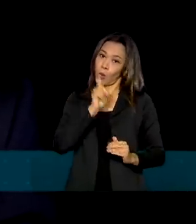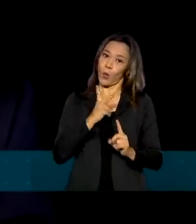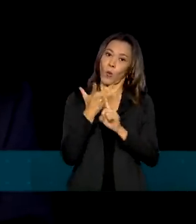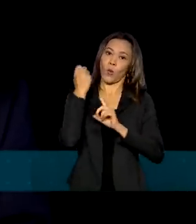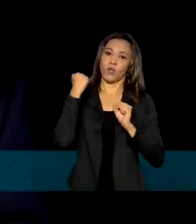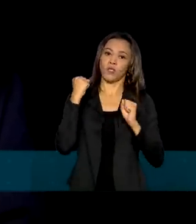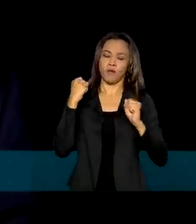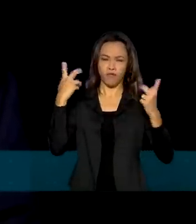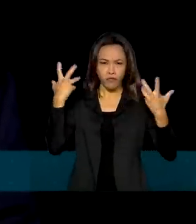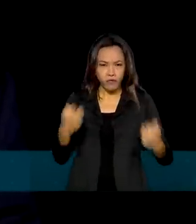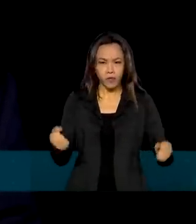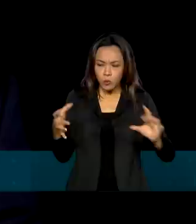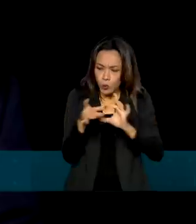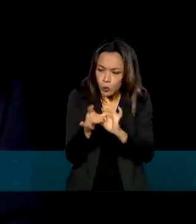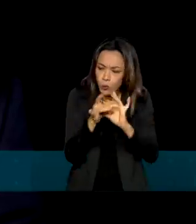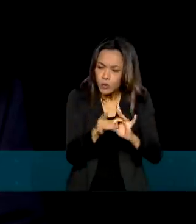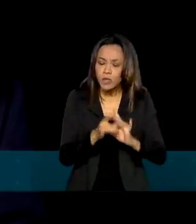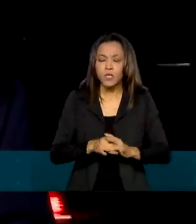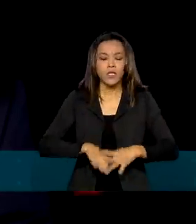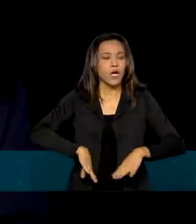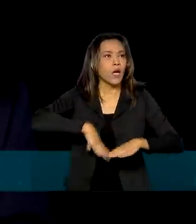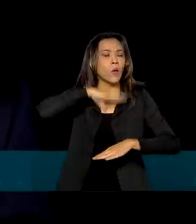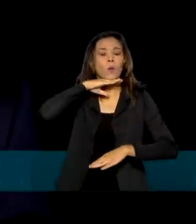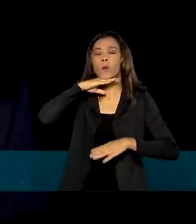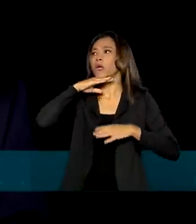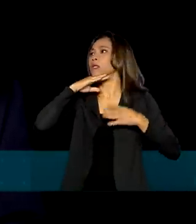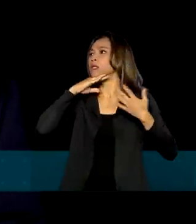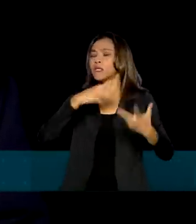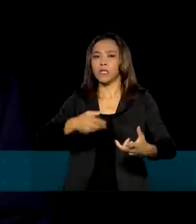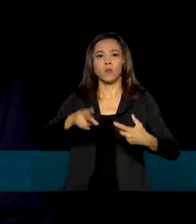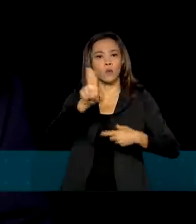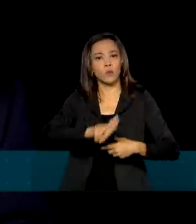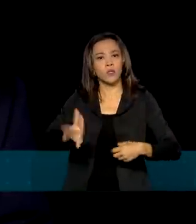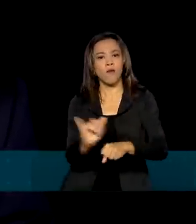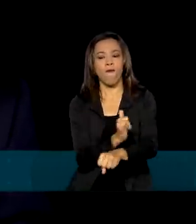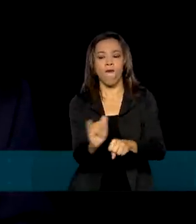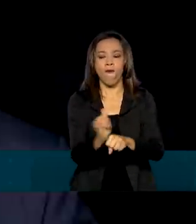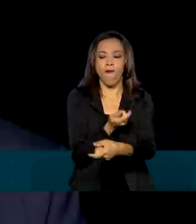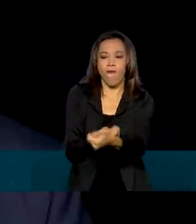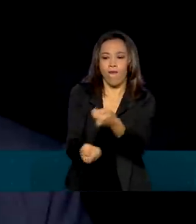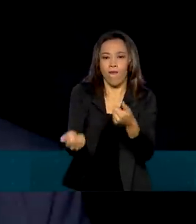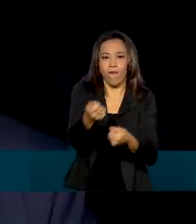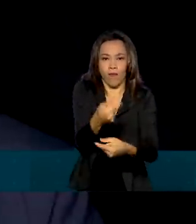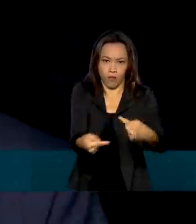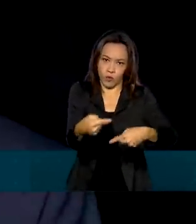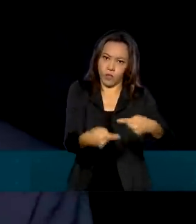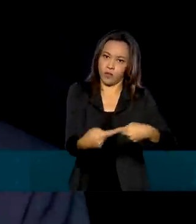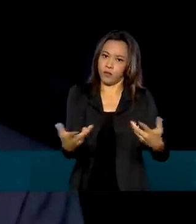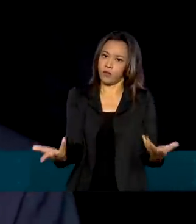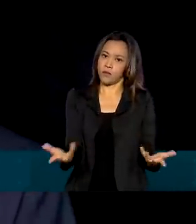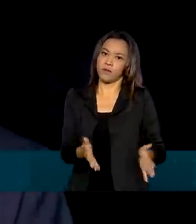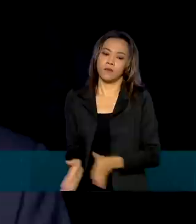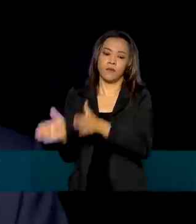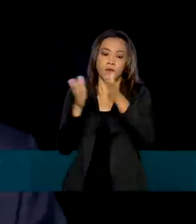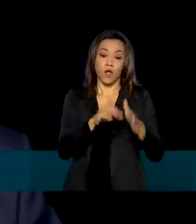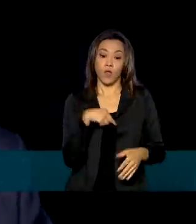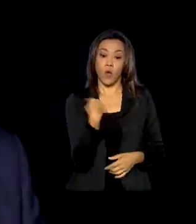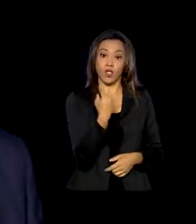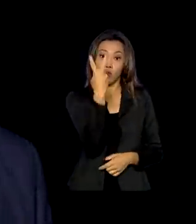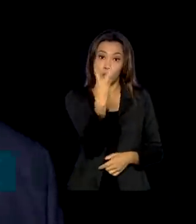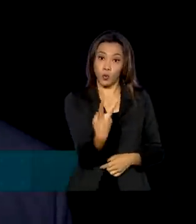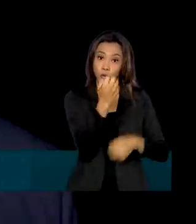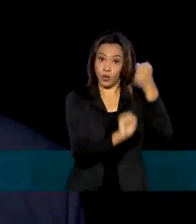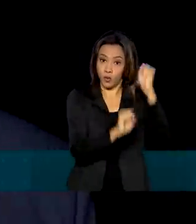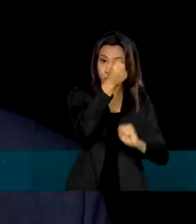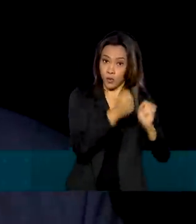precisamos agora de União ninguém aguenta mais essa politização essa essa briga dois temos duas grandes indústrias